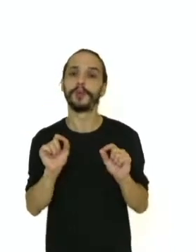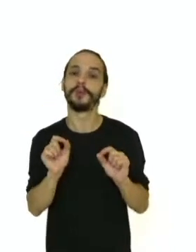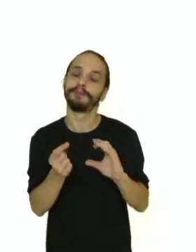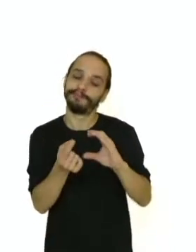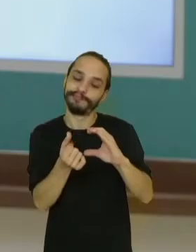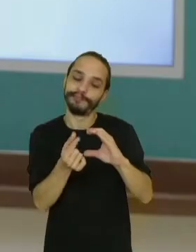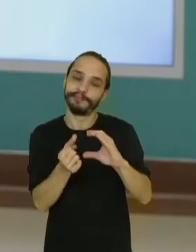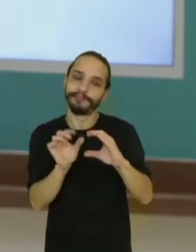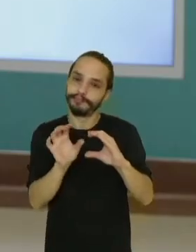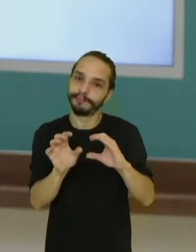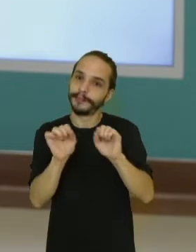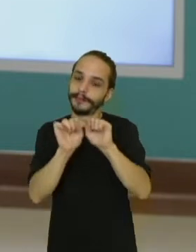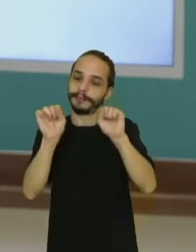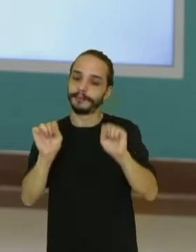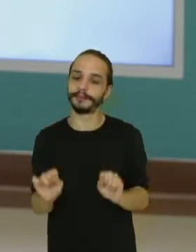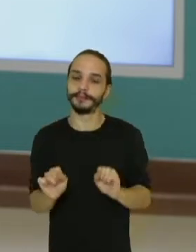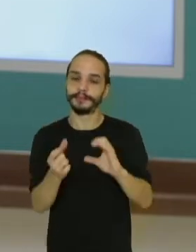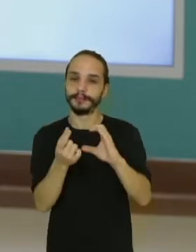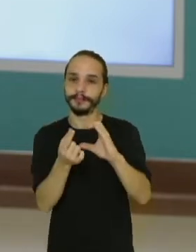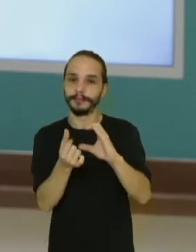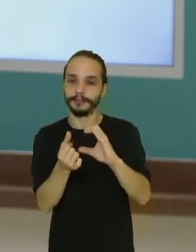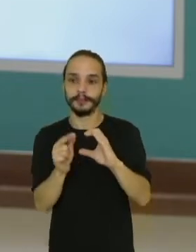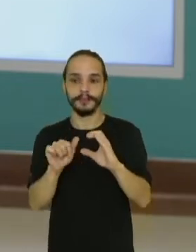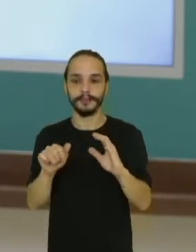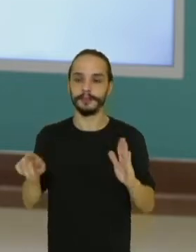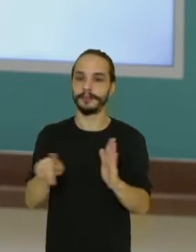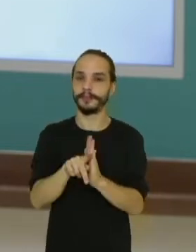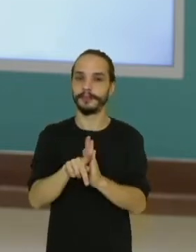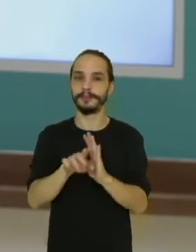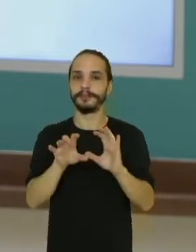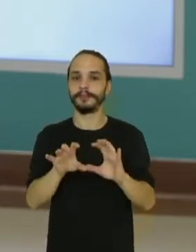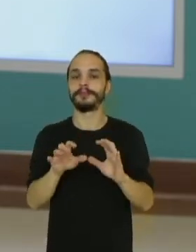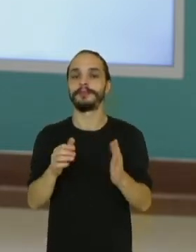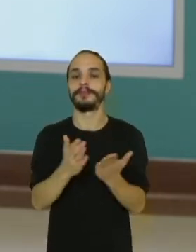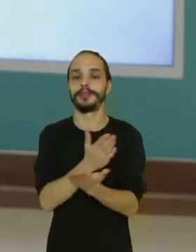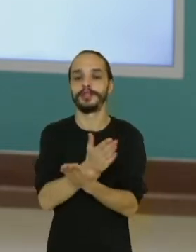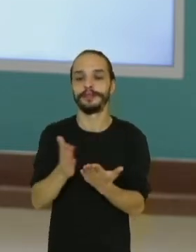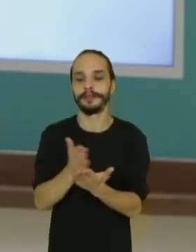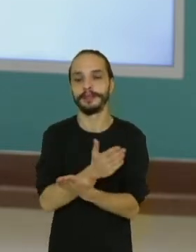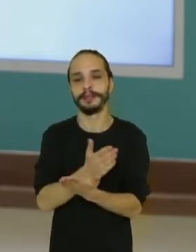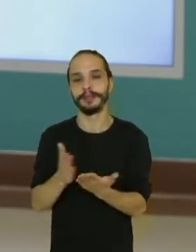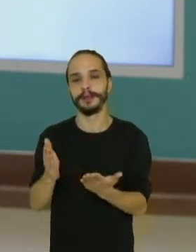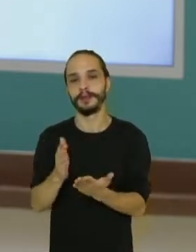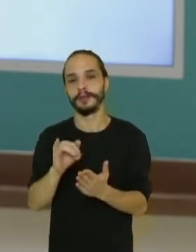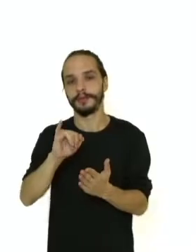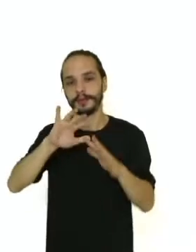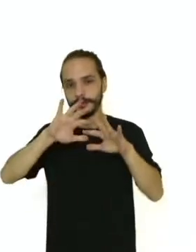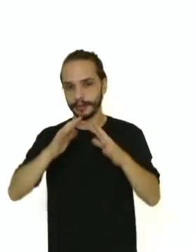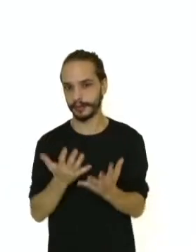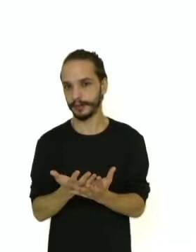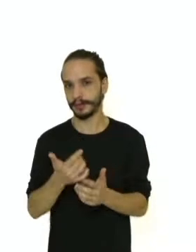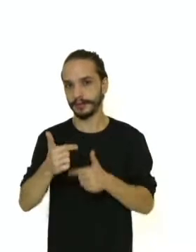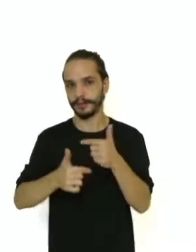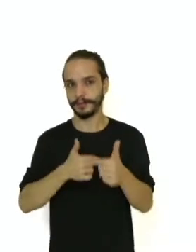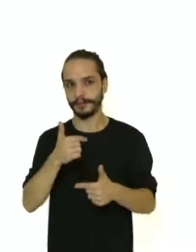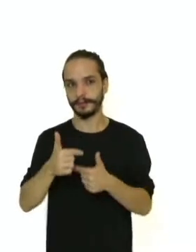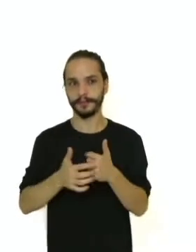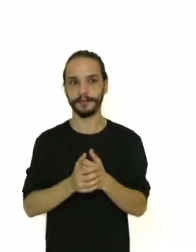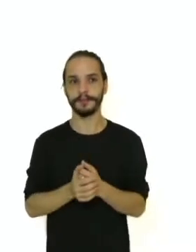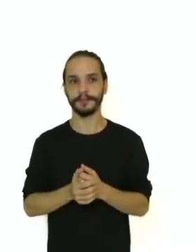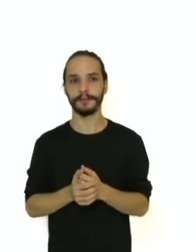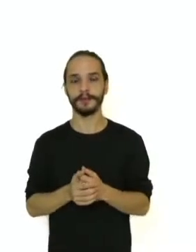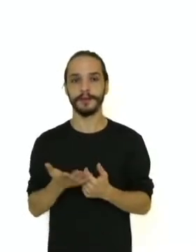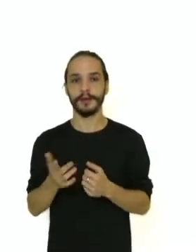né? O capitalismo é a base da divisão internacional do trabalho. Muito bem, e aí a